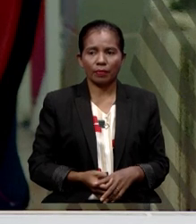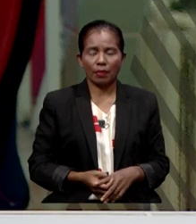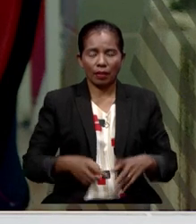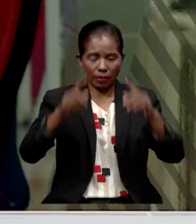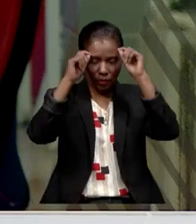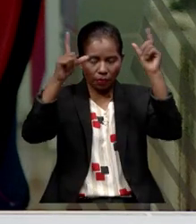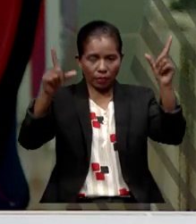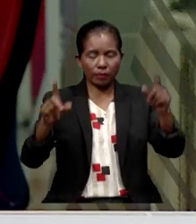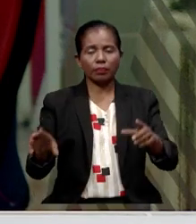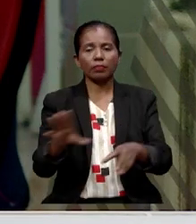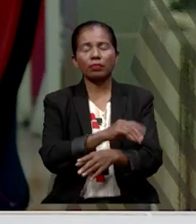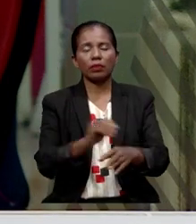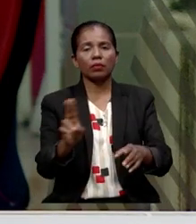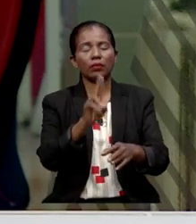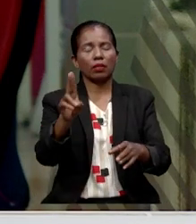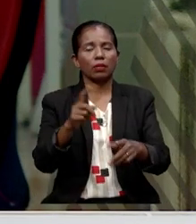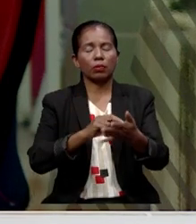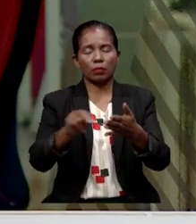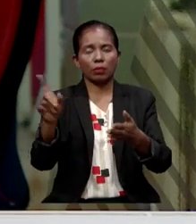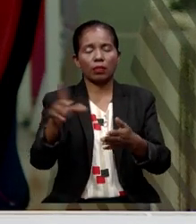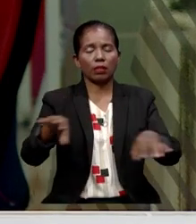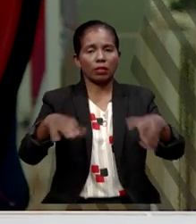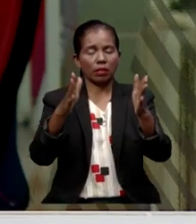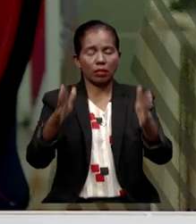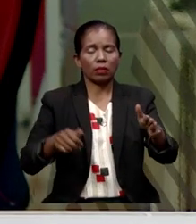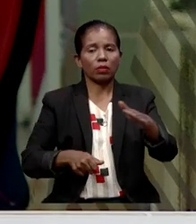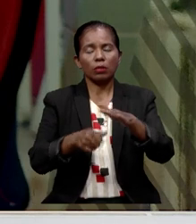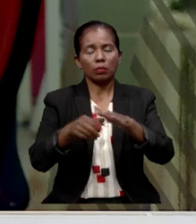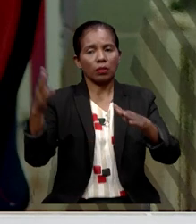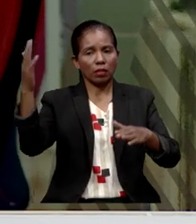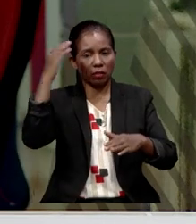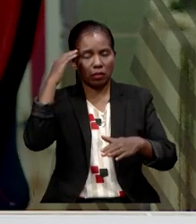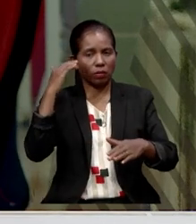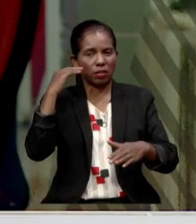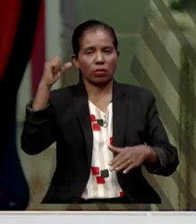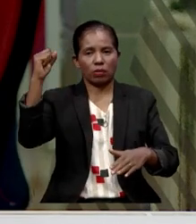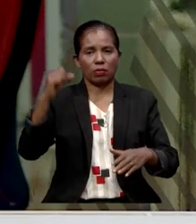Timor-Leste ocupa o número da Hulu, trabalhador ilegal e a Coreia do Sul.